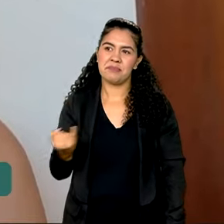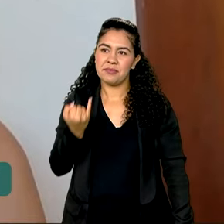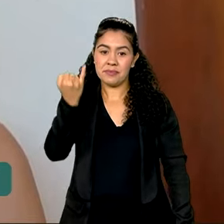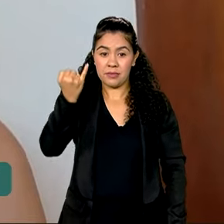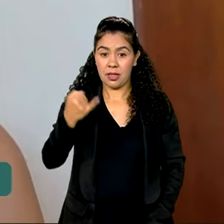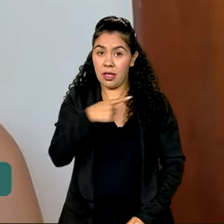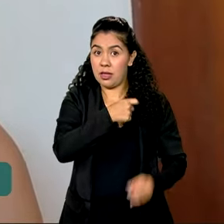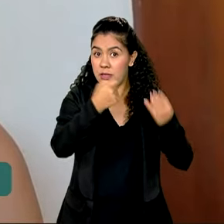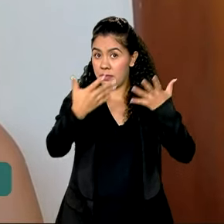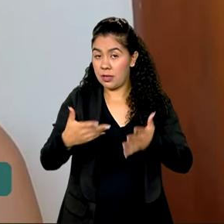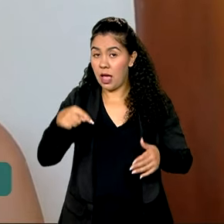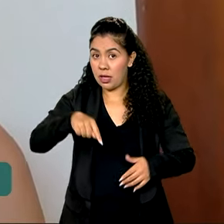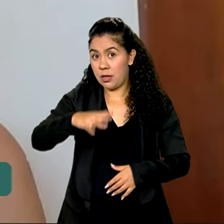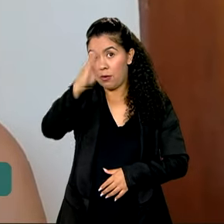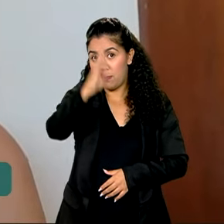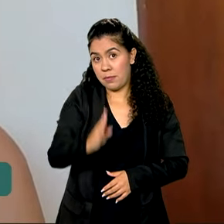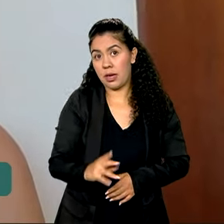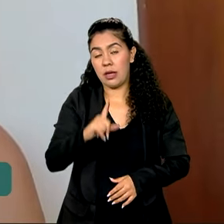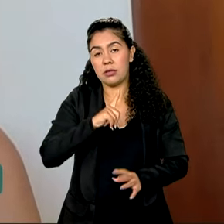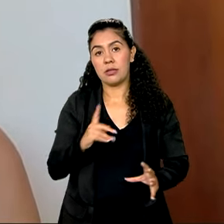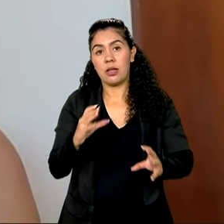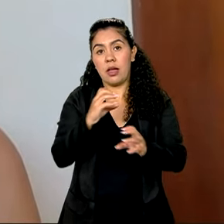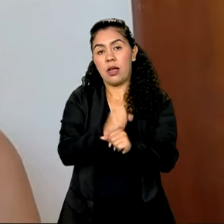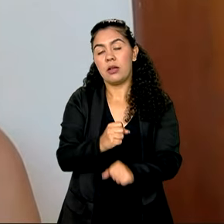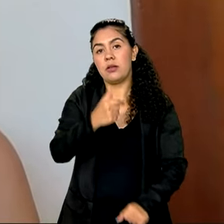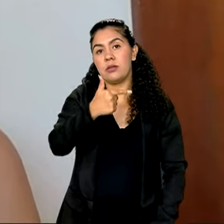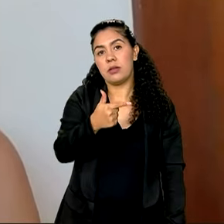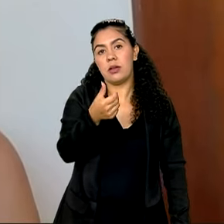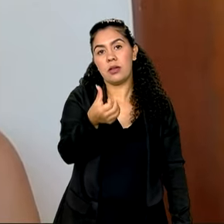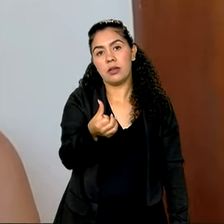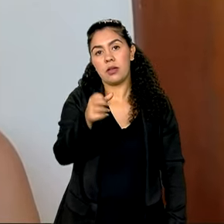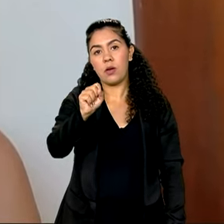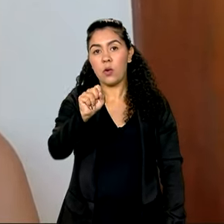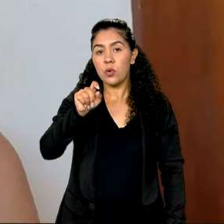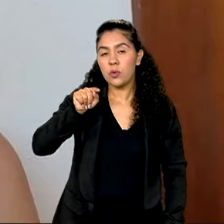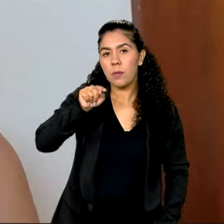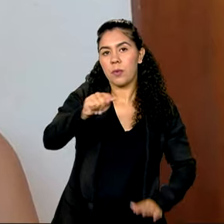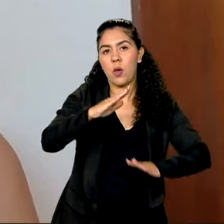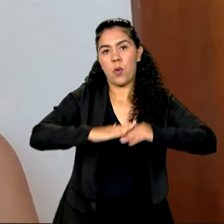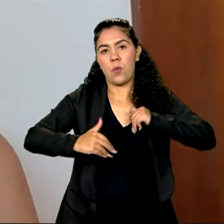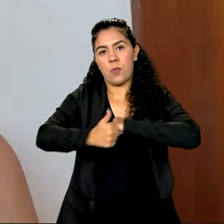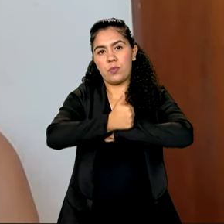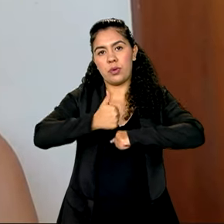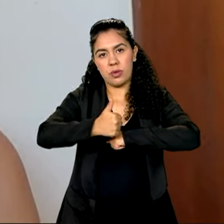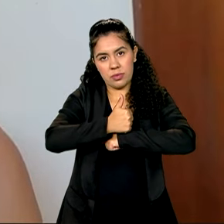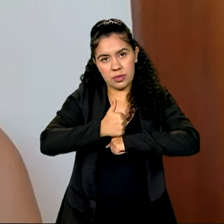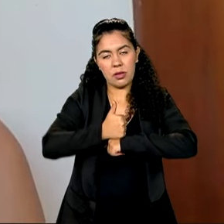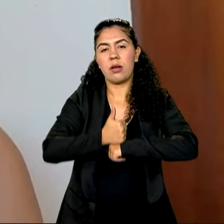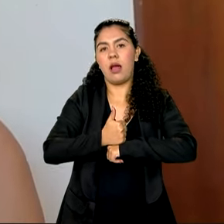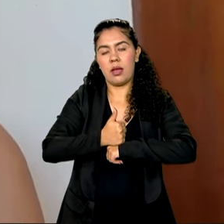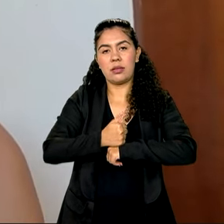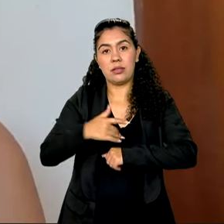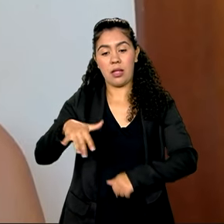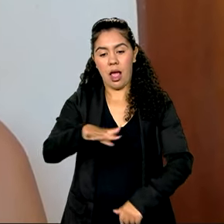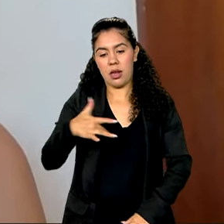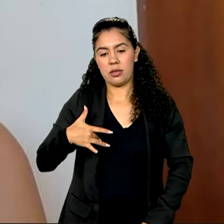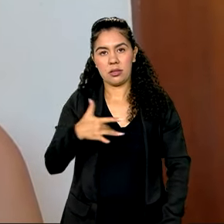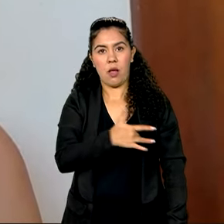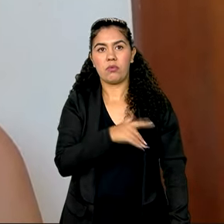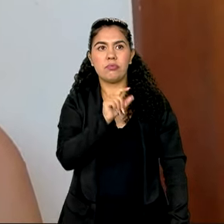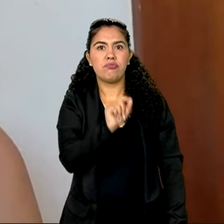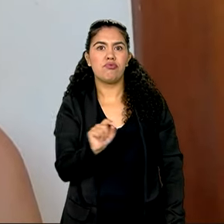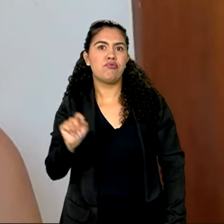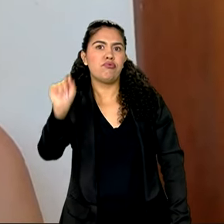Hoje o Brasil ele já conta com mais de 268 mil agentes comunitários de saúde, né, por todo o país. O Ministério da